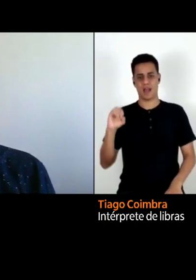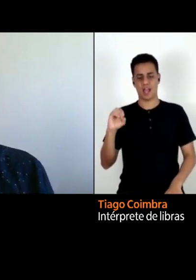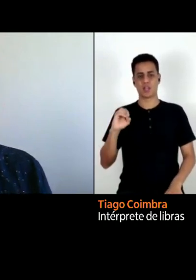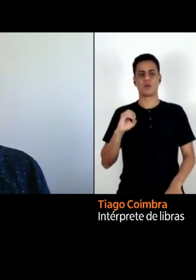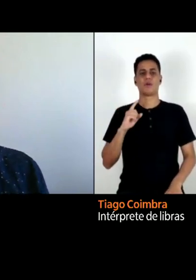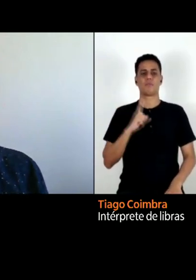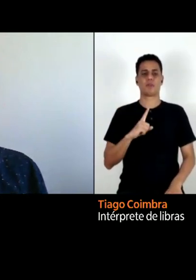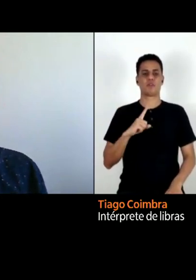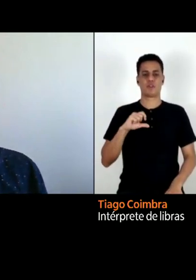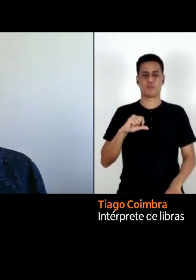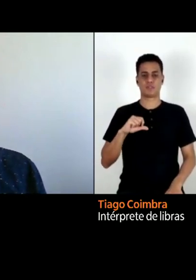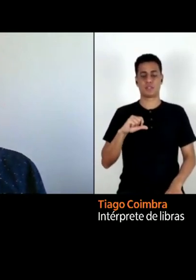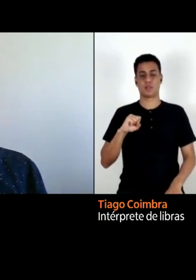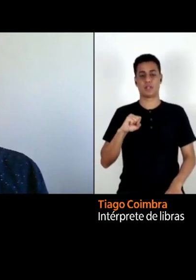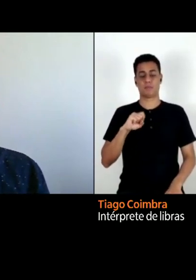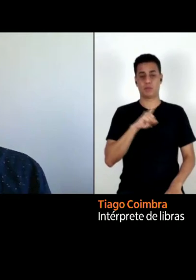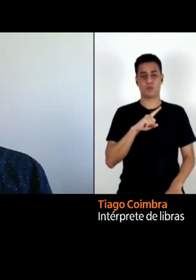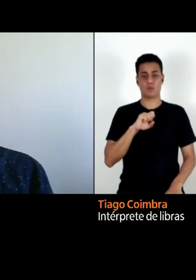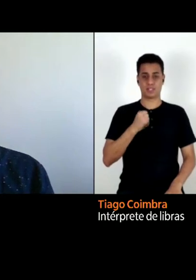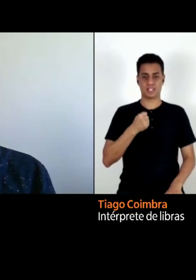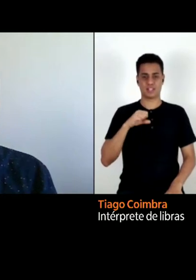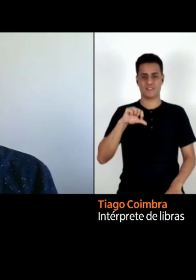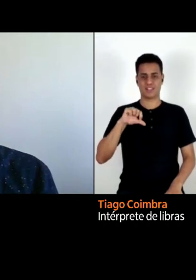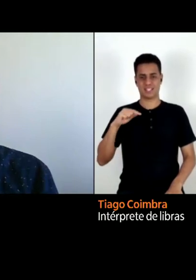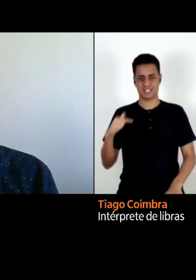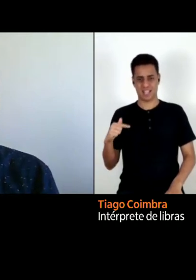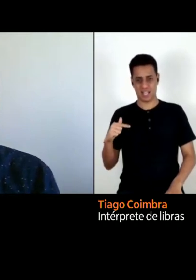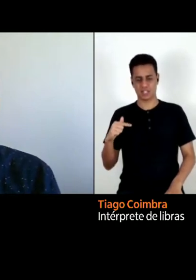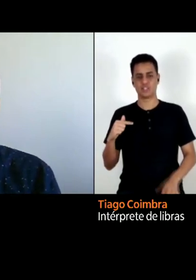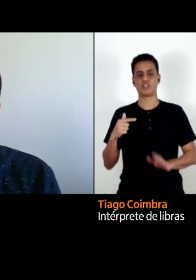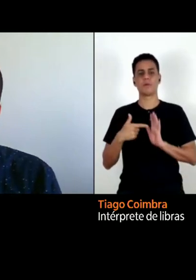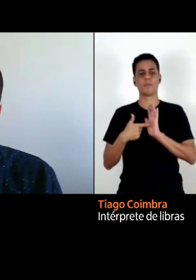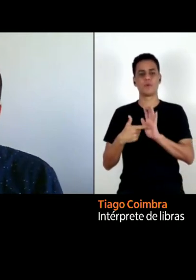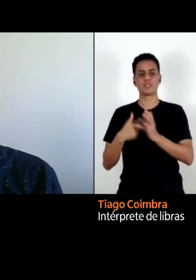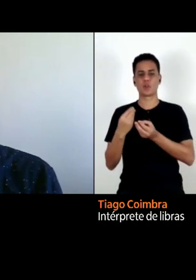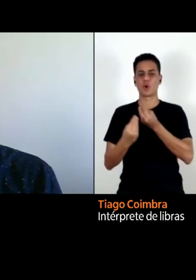antes, sobre a exibição do cinematógrafo